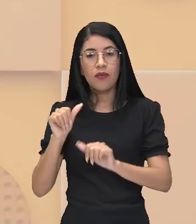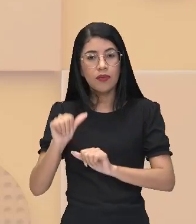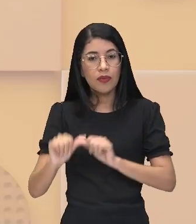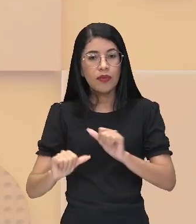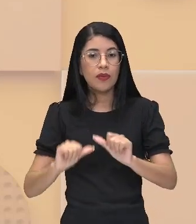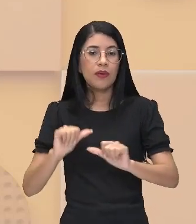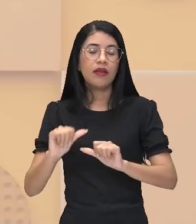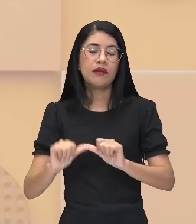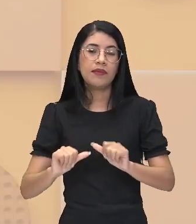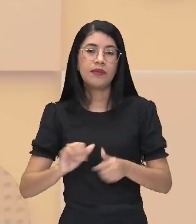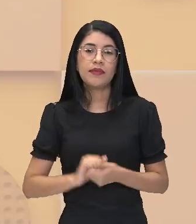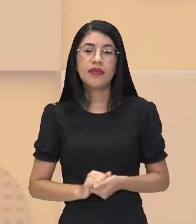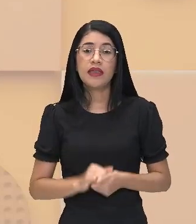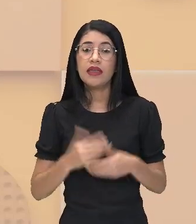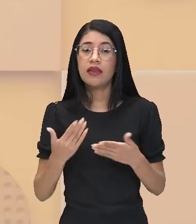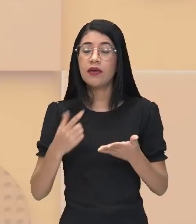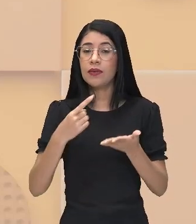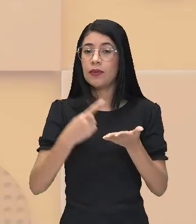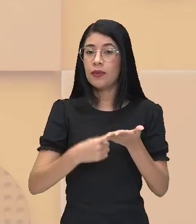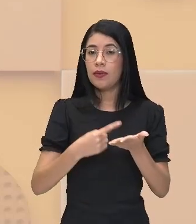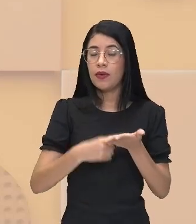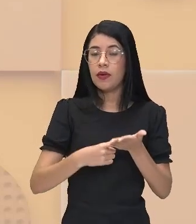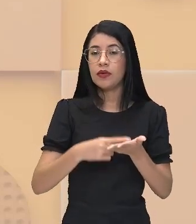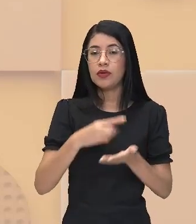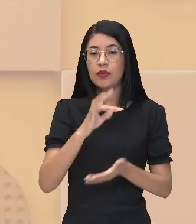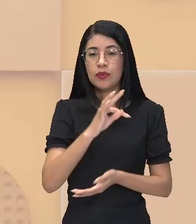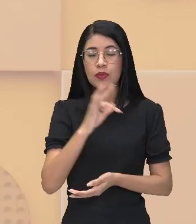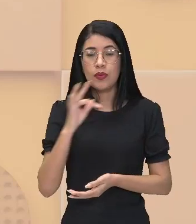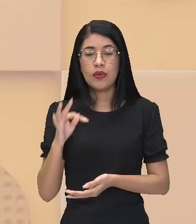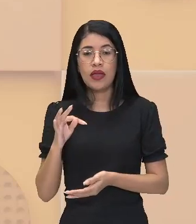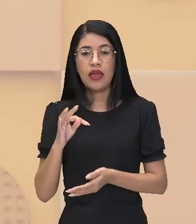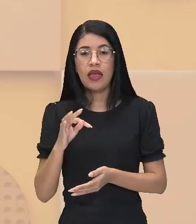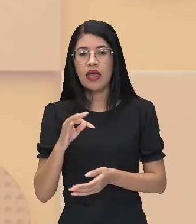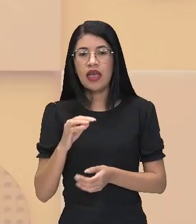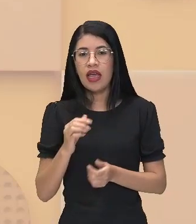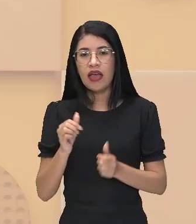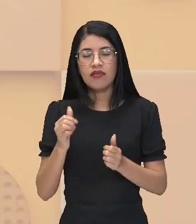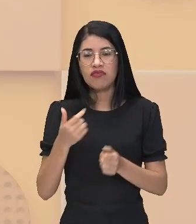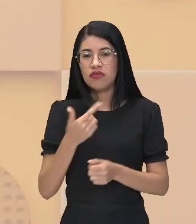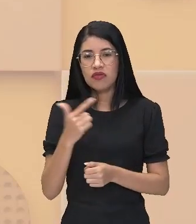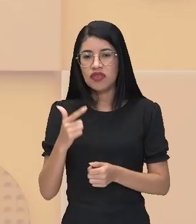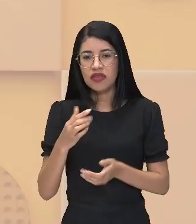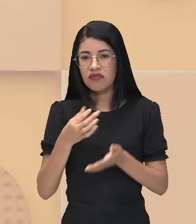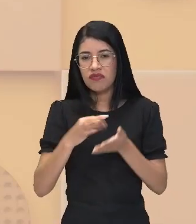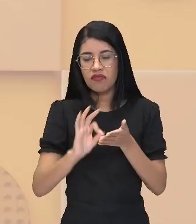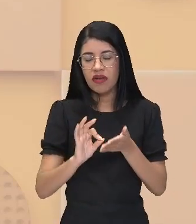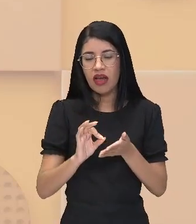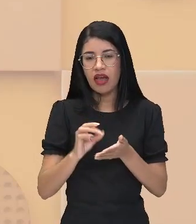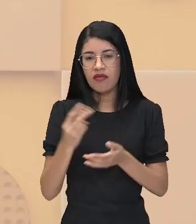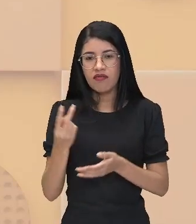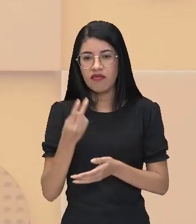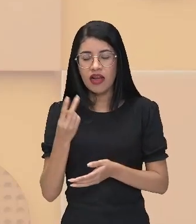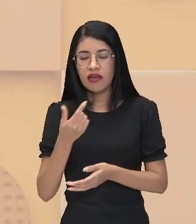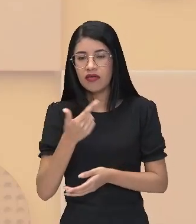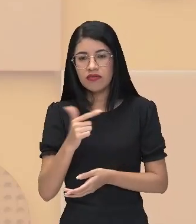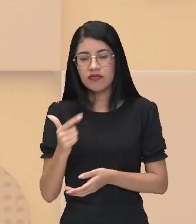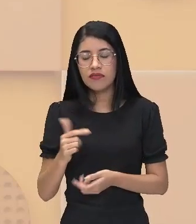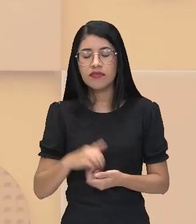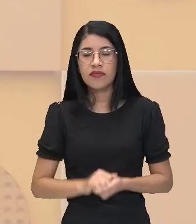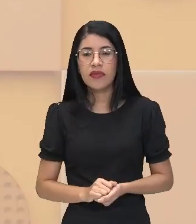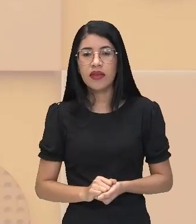Então o Tratado de Tordesilhas agora, ele é uma lei morta, não está mais em vigor, já que o Tratado de Madrid ele